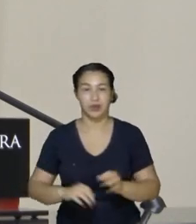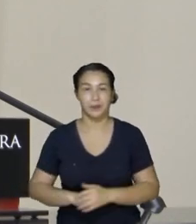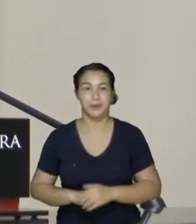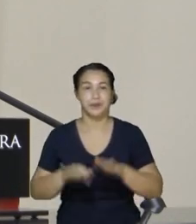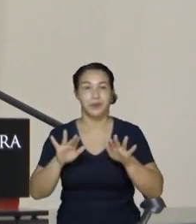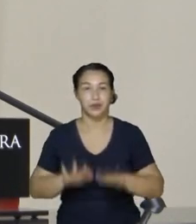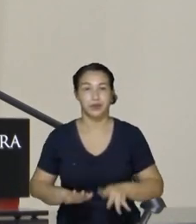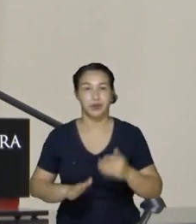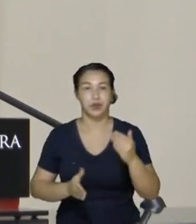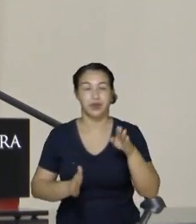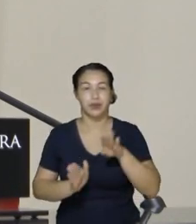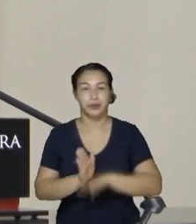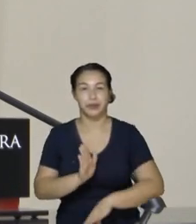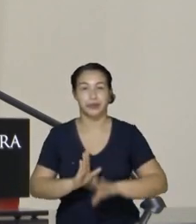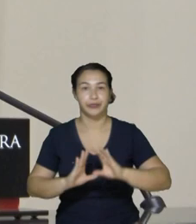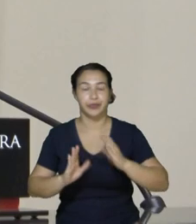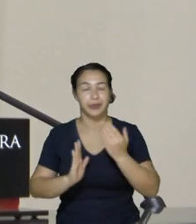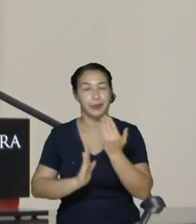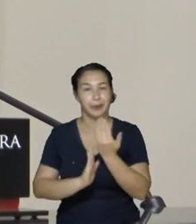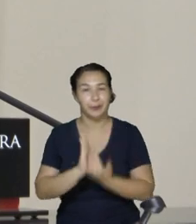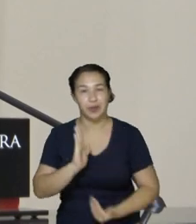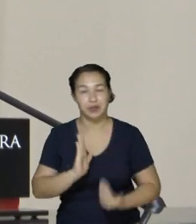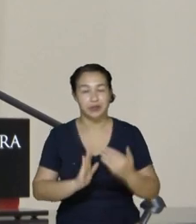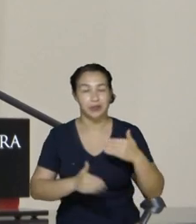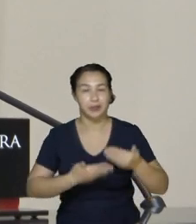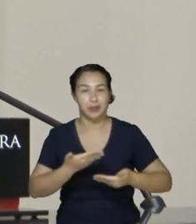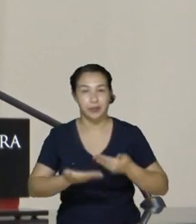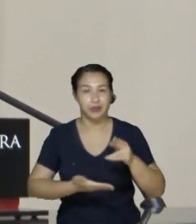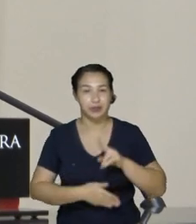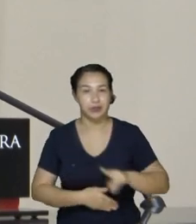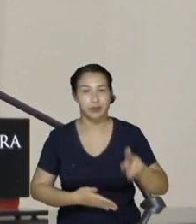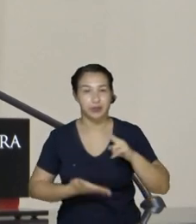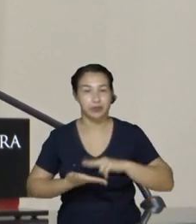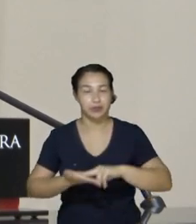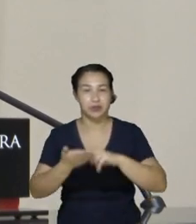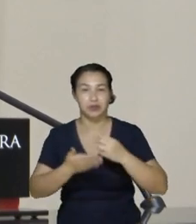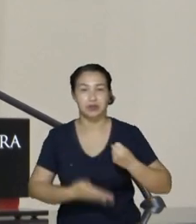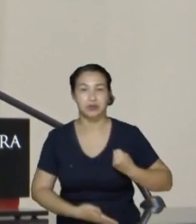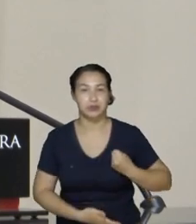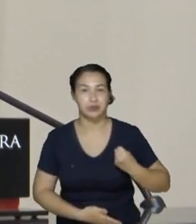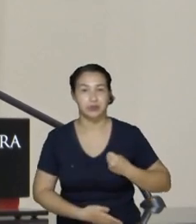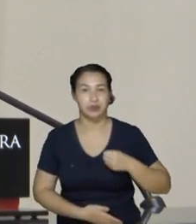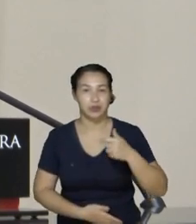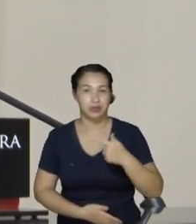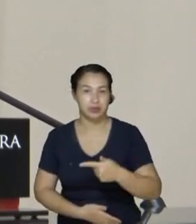veto parcial em turno único pelo processo nominal encaminhado pela mensagem número